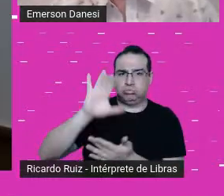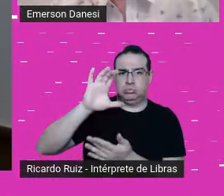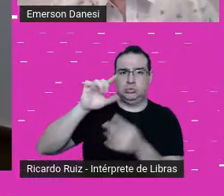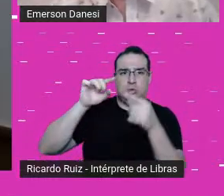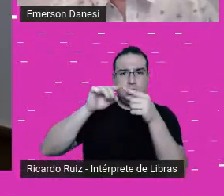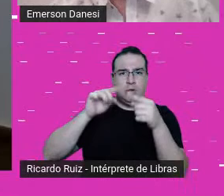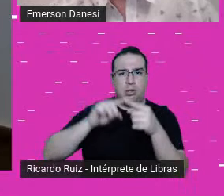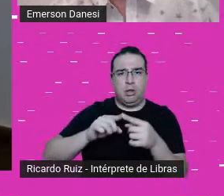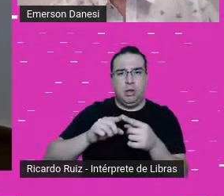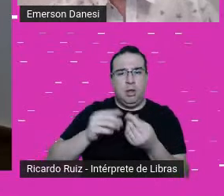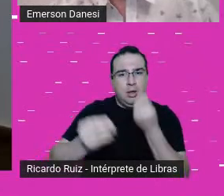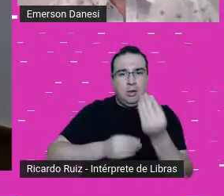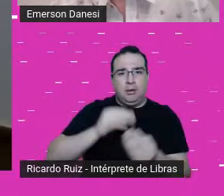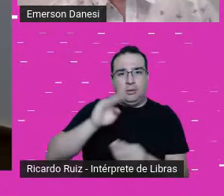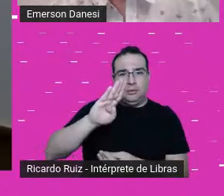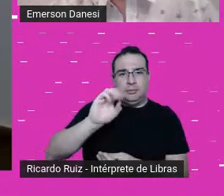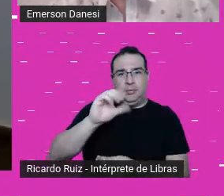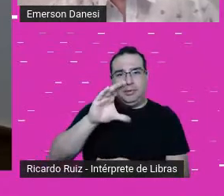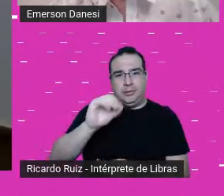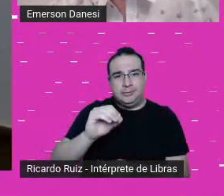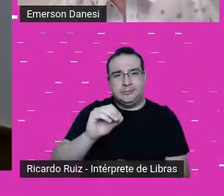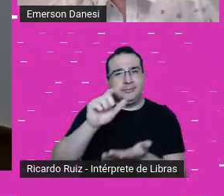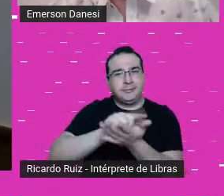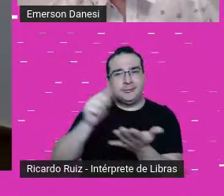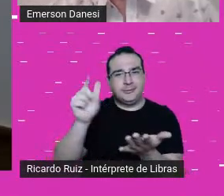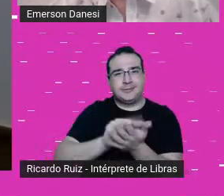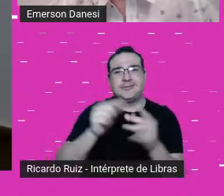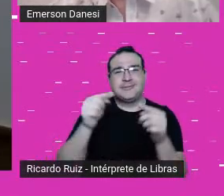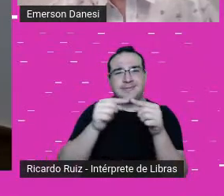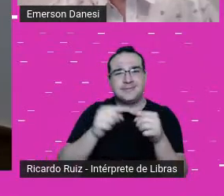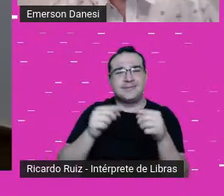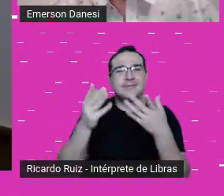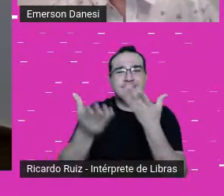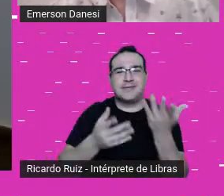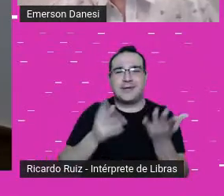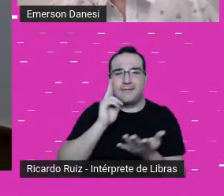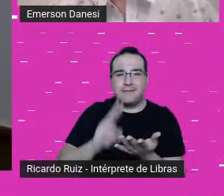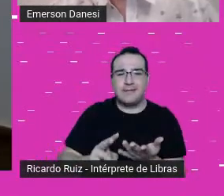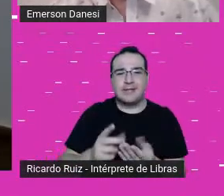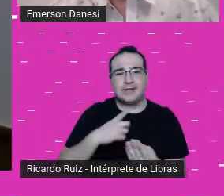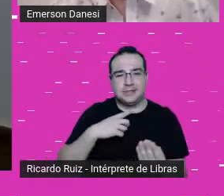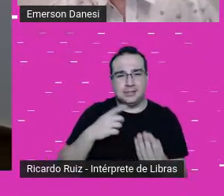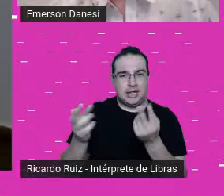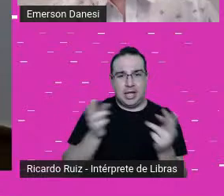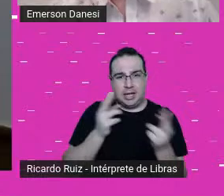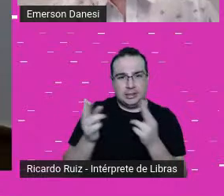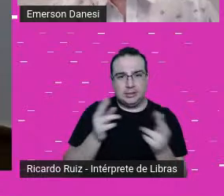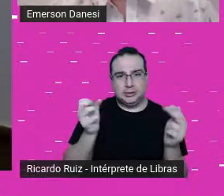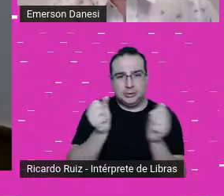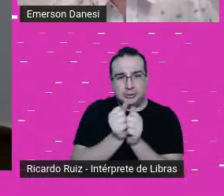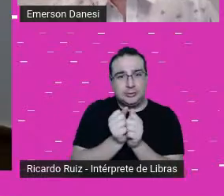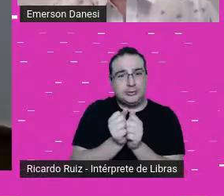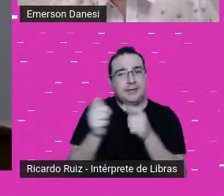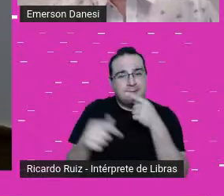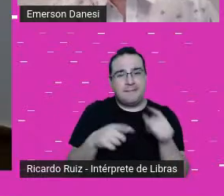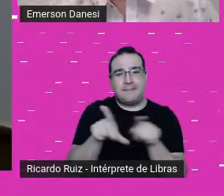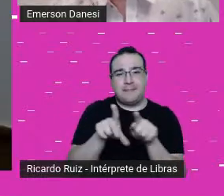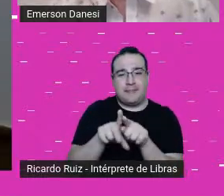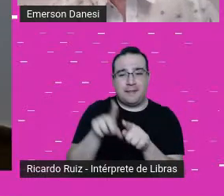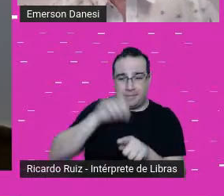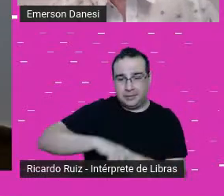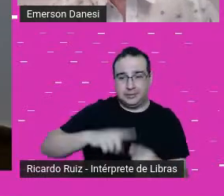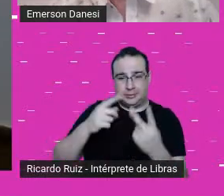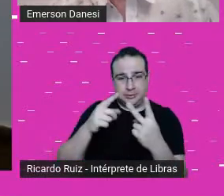como boneco de jornal. Isso era uma coisa linda demais, que era como ela se relacionava com eles. E depois a gente tinha só